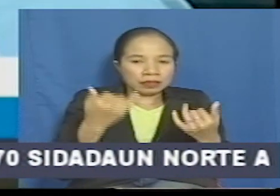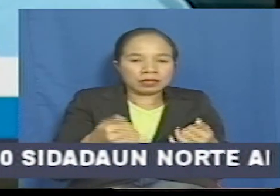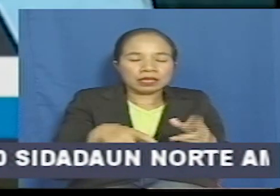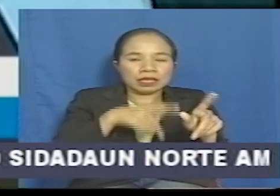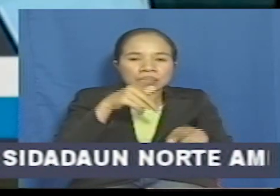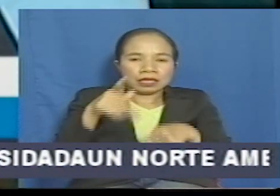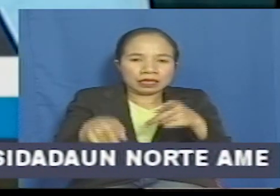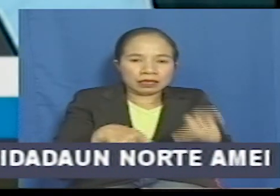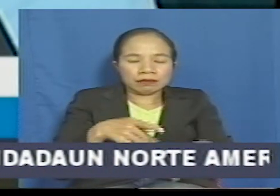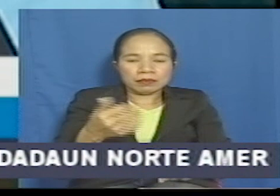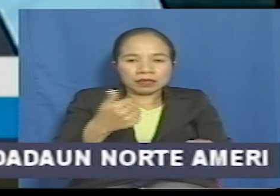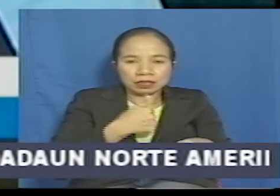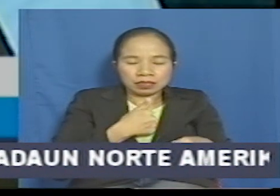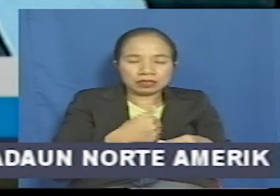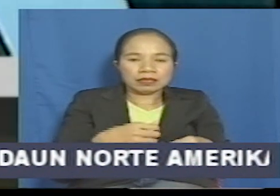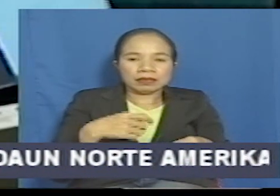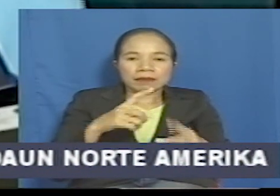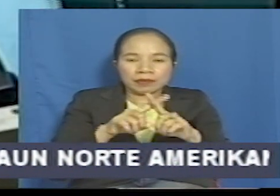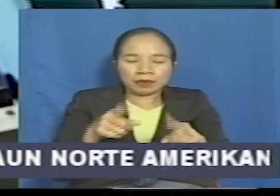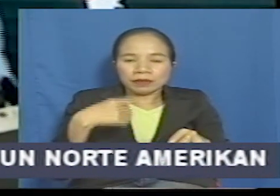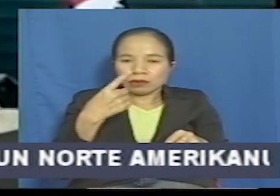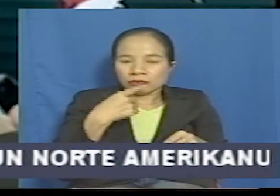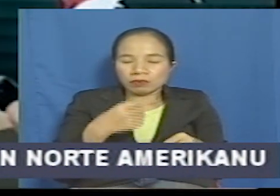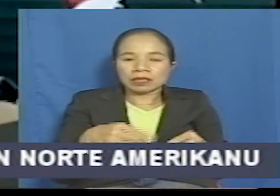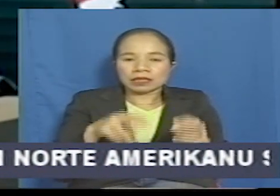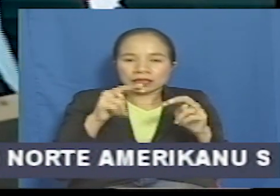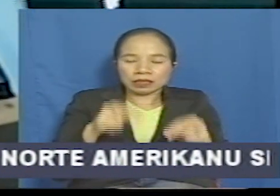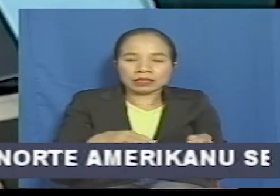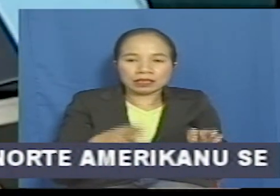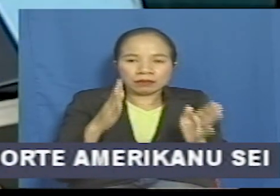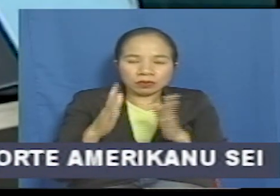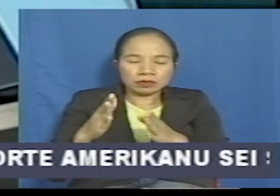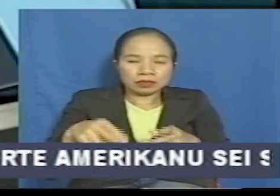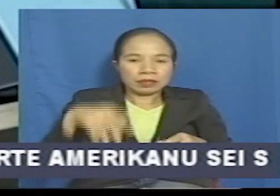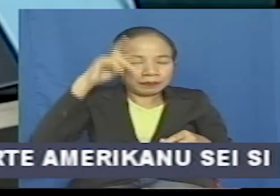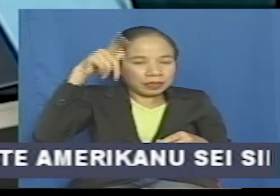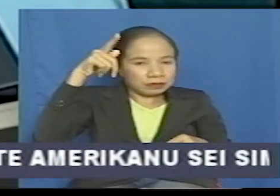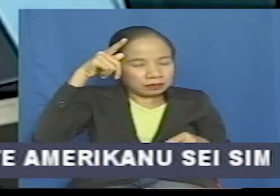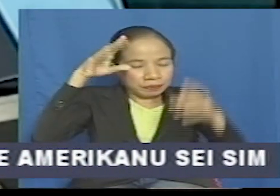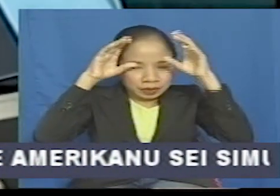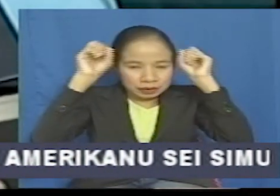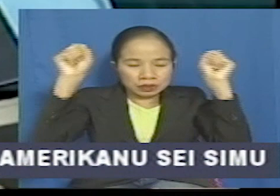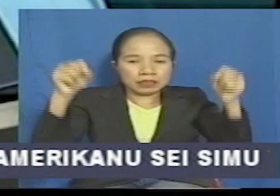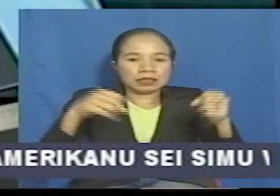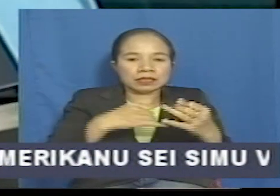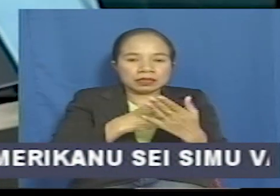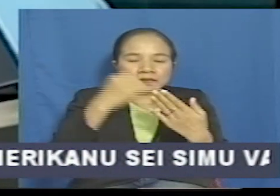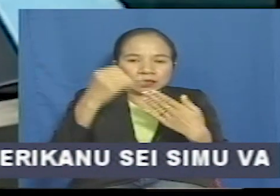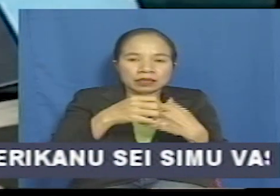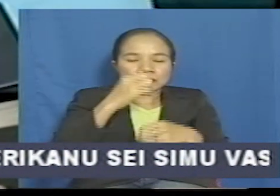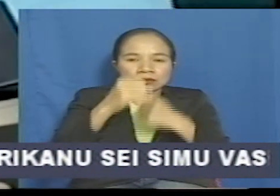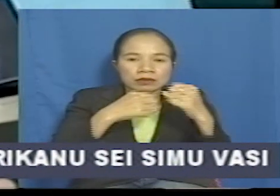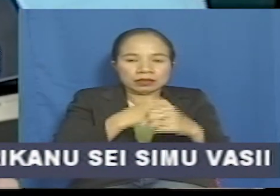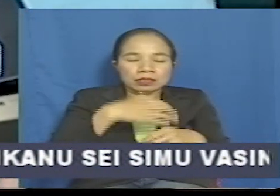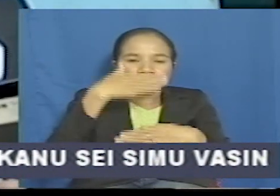lá, mas bem, sema que tem que convocar processo no presidente da República. E a Zanayu tem a noite, não convoca também